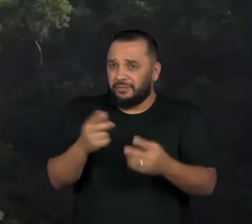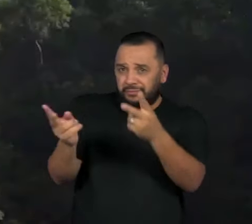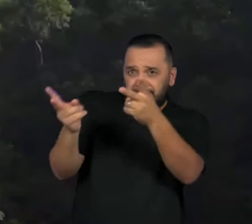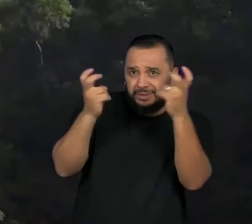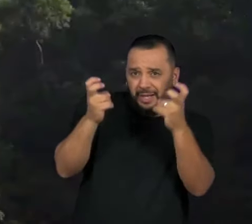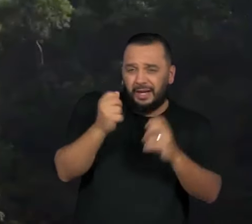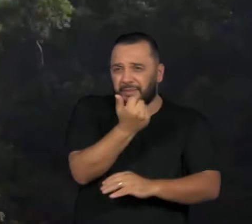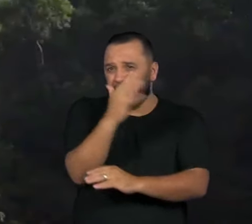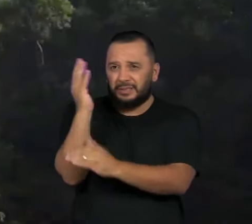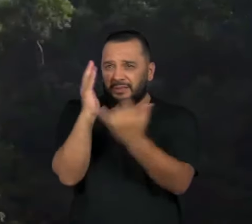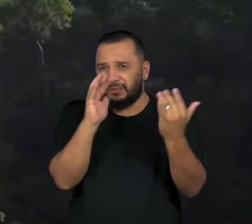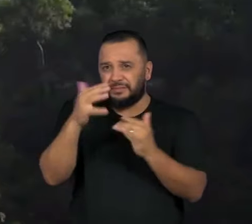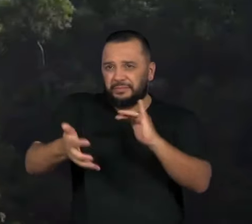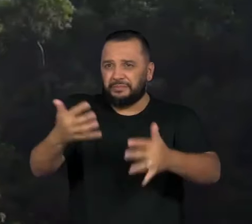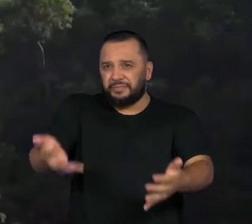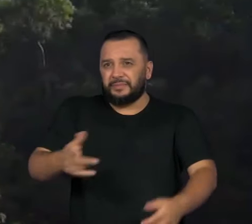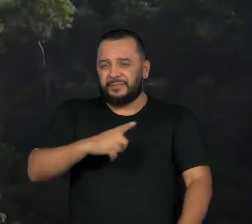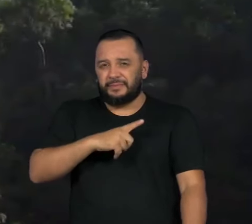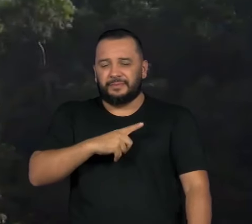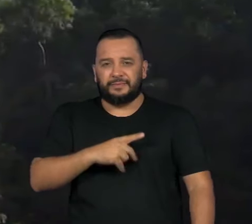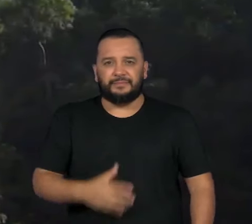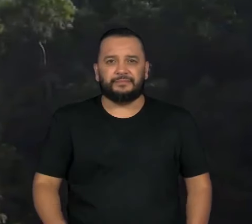desmatamento.